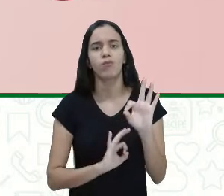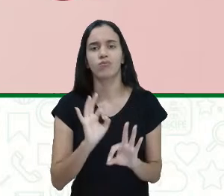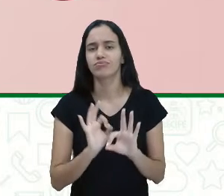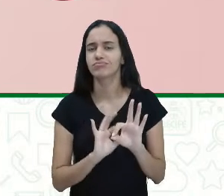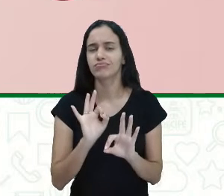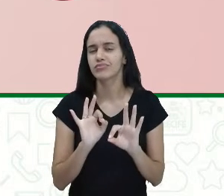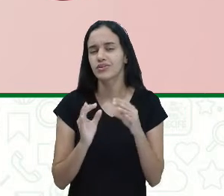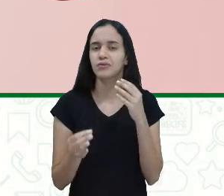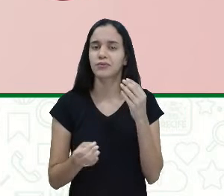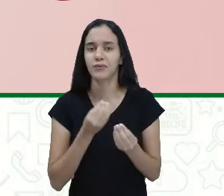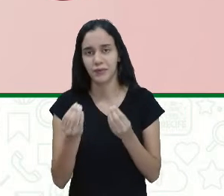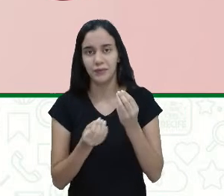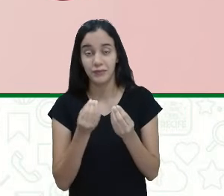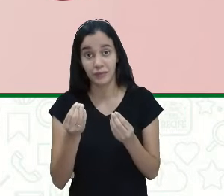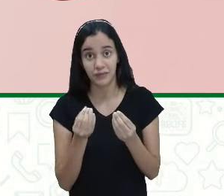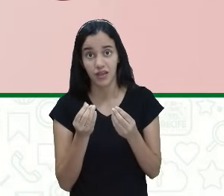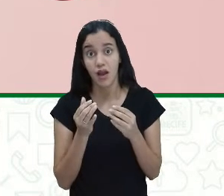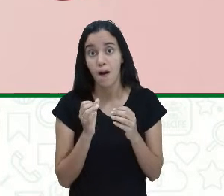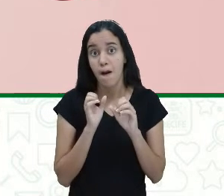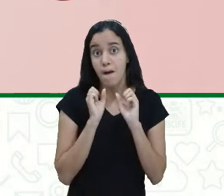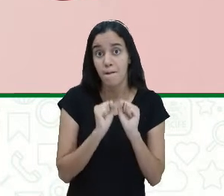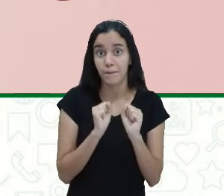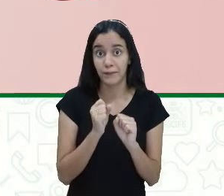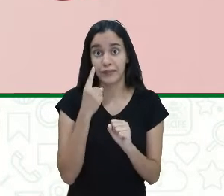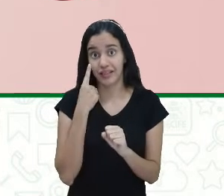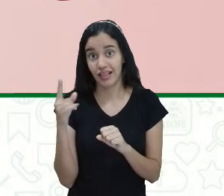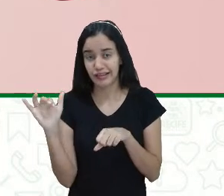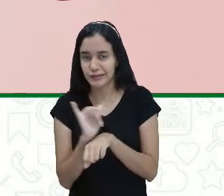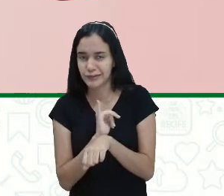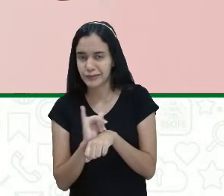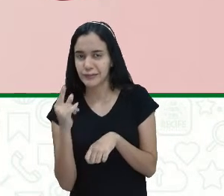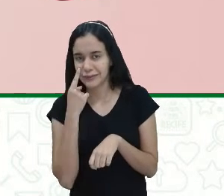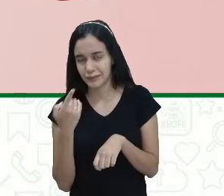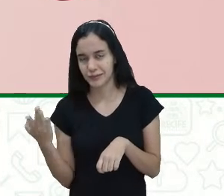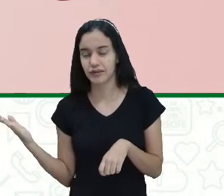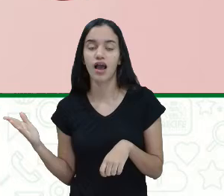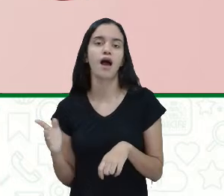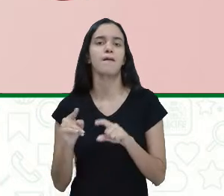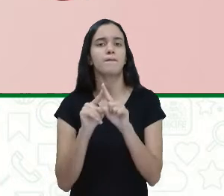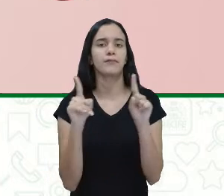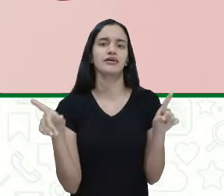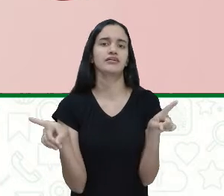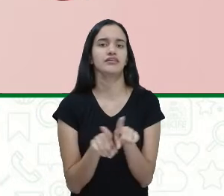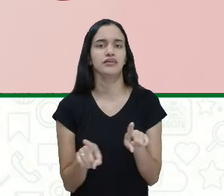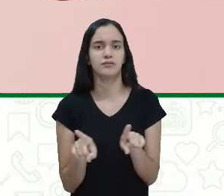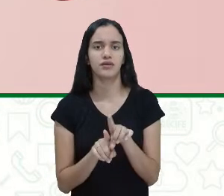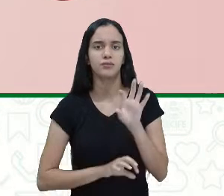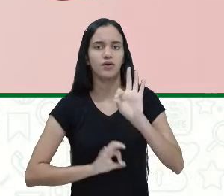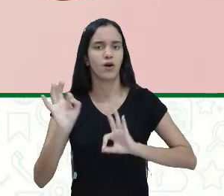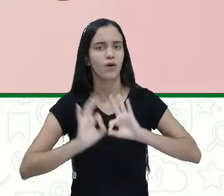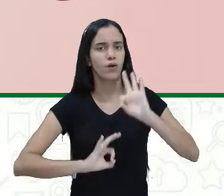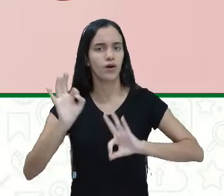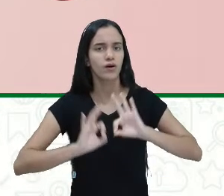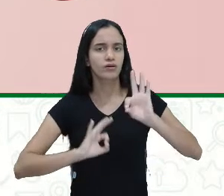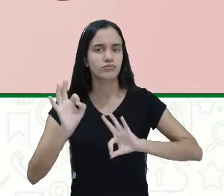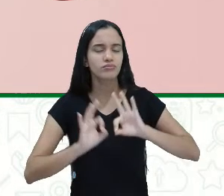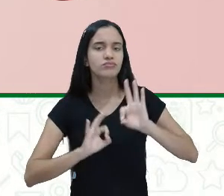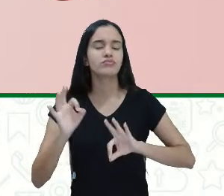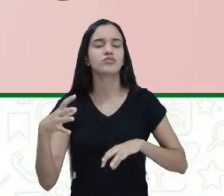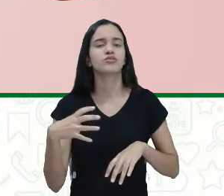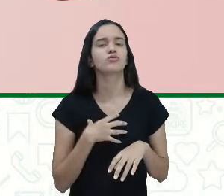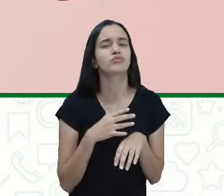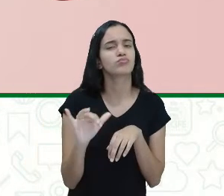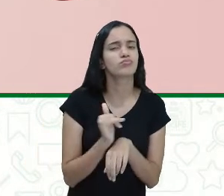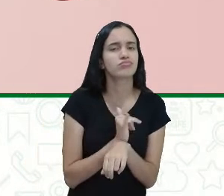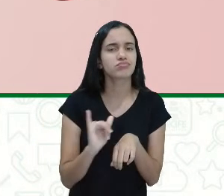cédulas? Posso arrumar dessa forma, pessoal, mas também posso arrumar de outras